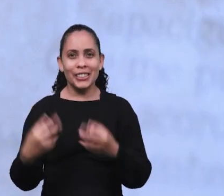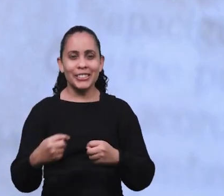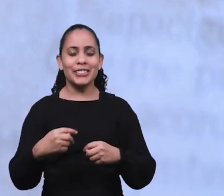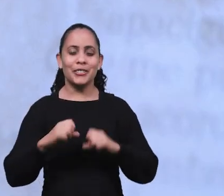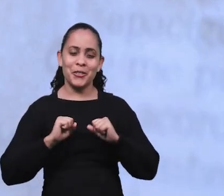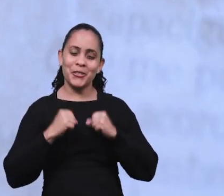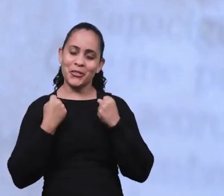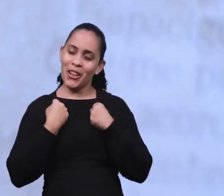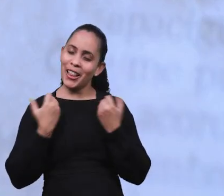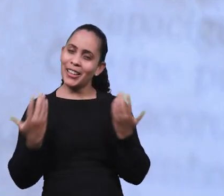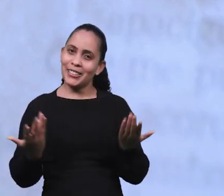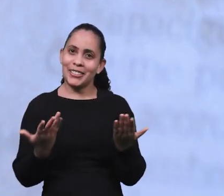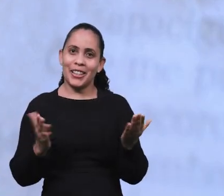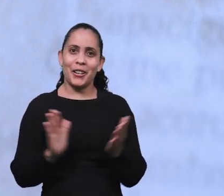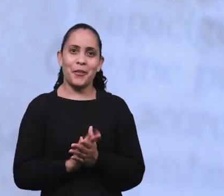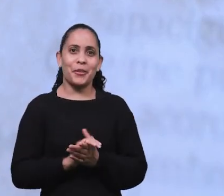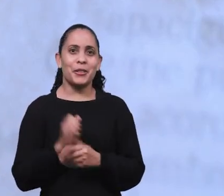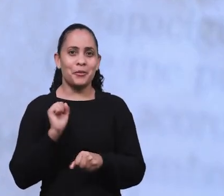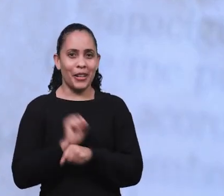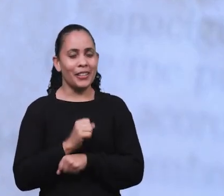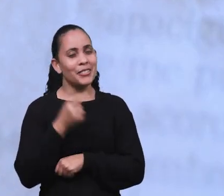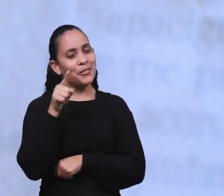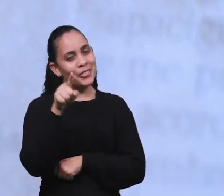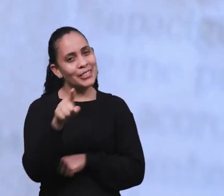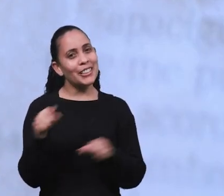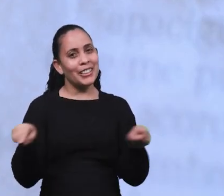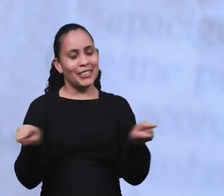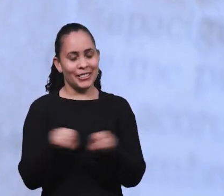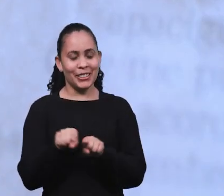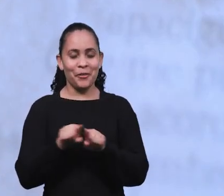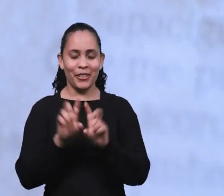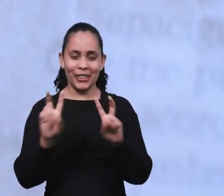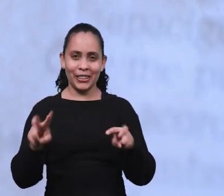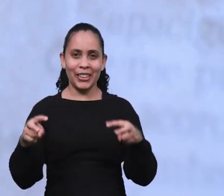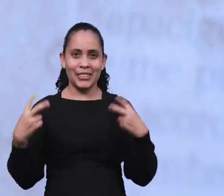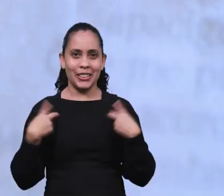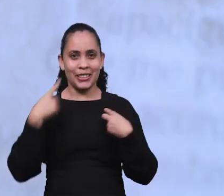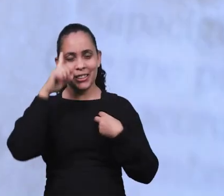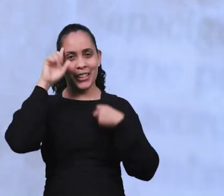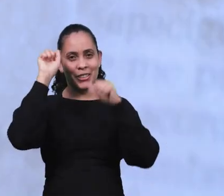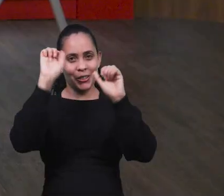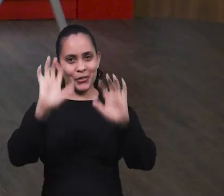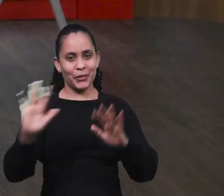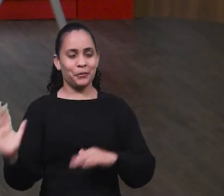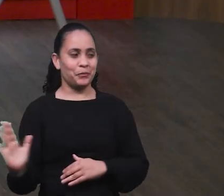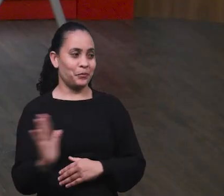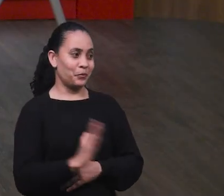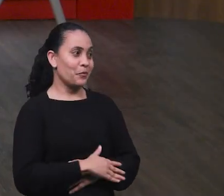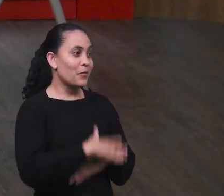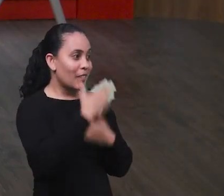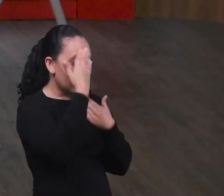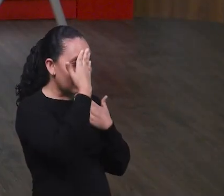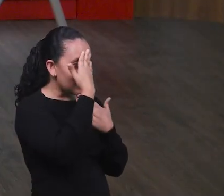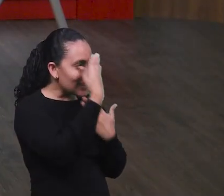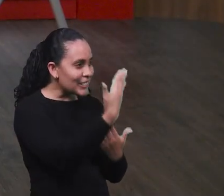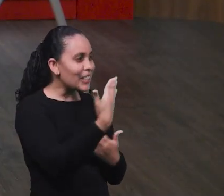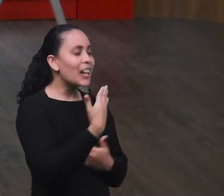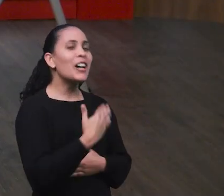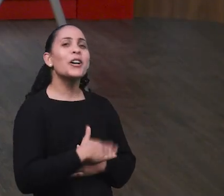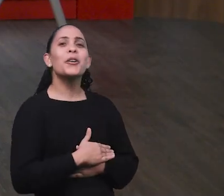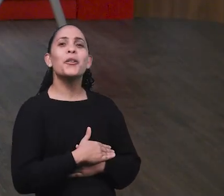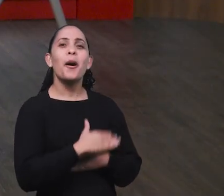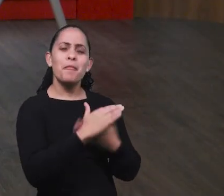convidados, tudo isso edifica cada um de nós. E eu espero que esteja edificando você também que está assistindo. Deus te abençoe. Pedro, gratidão